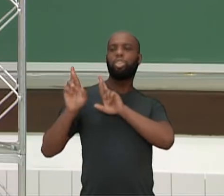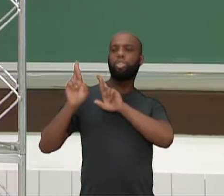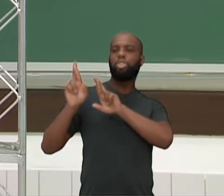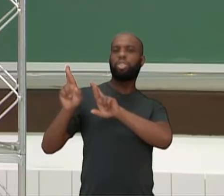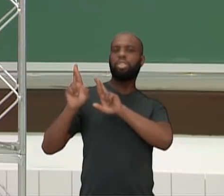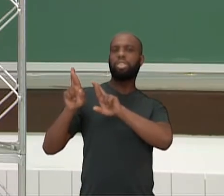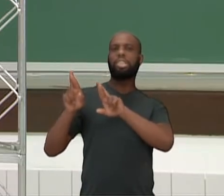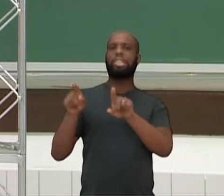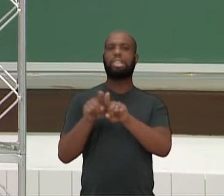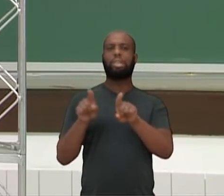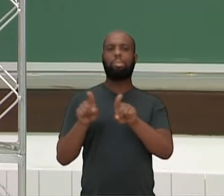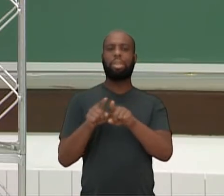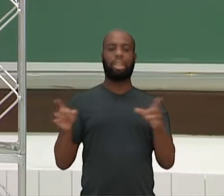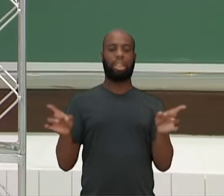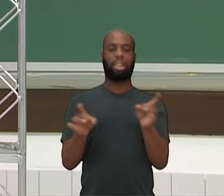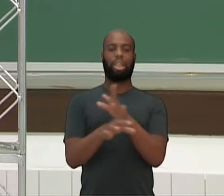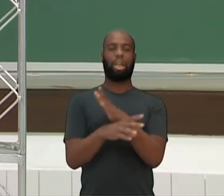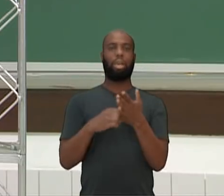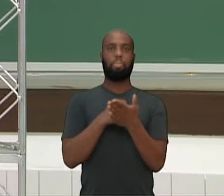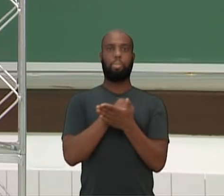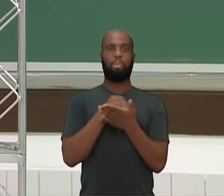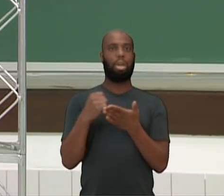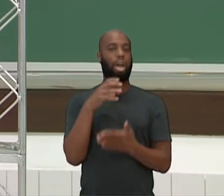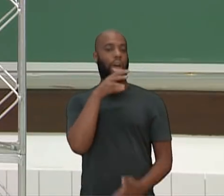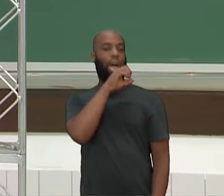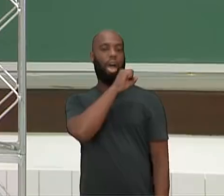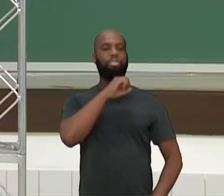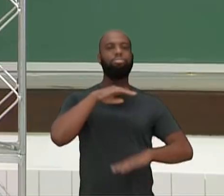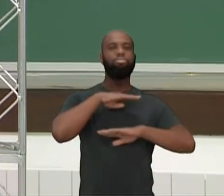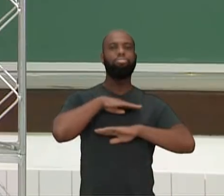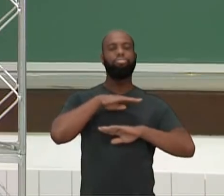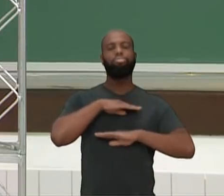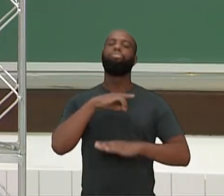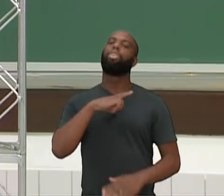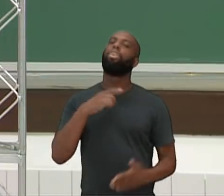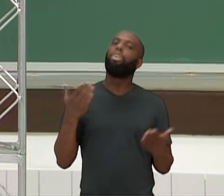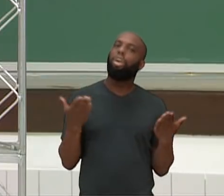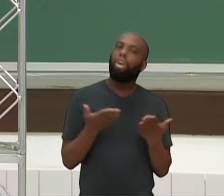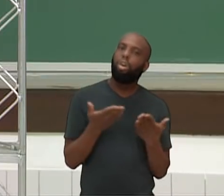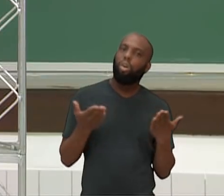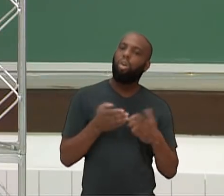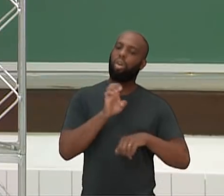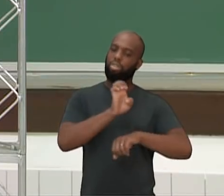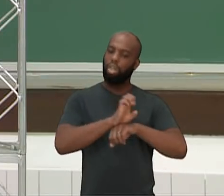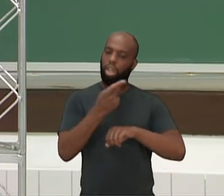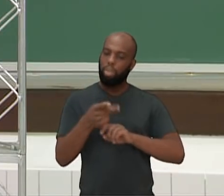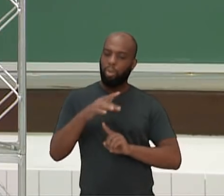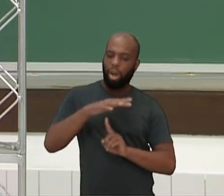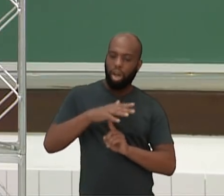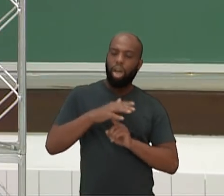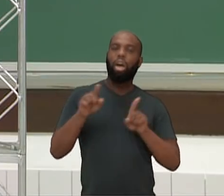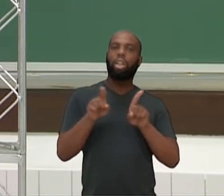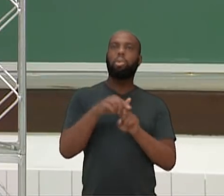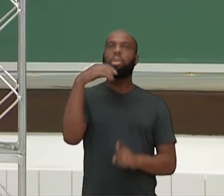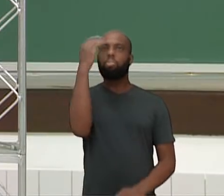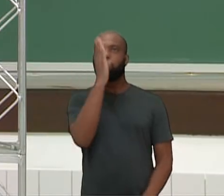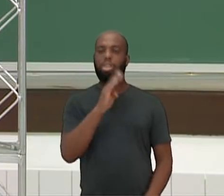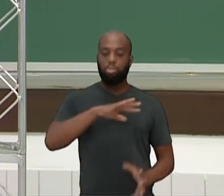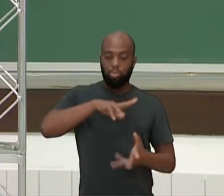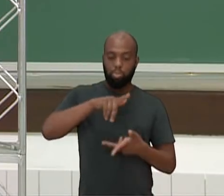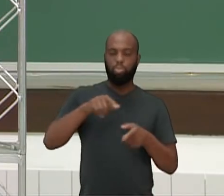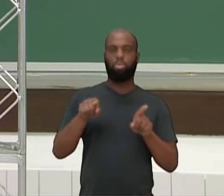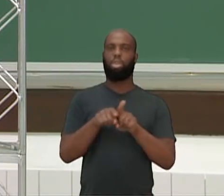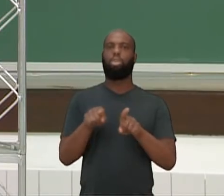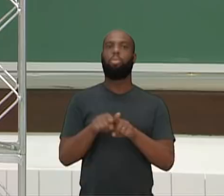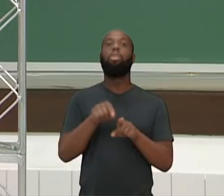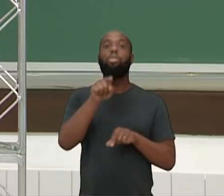que logo passe toda essa situação que nosso estado está passando, o nosso Brasil está passando. E espero que você esteja se cuidando para